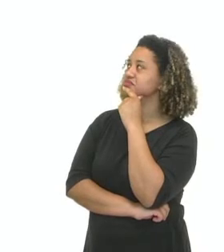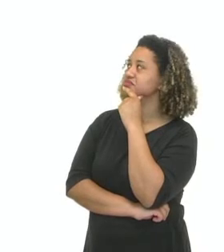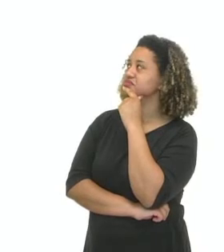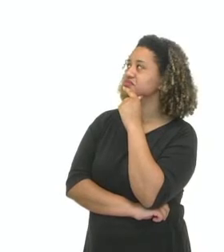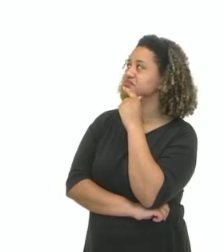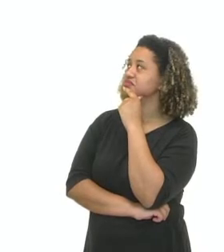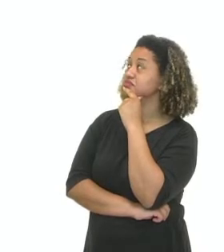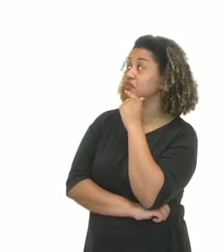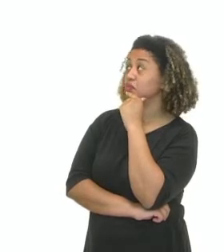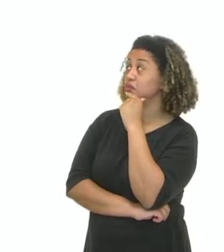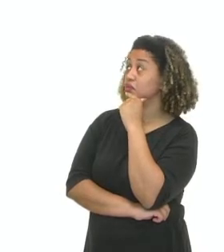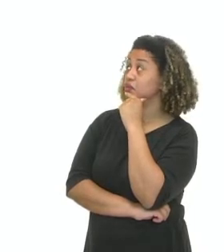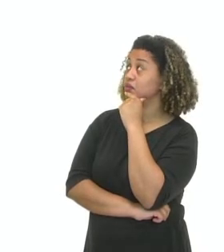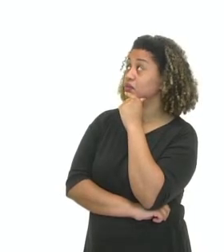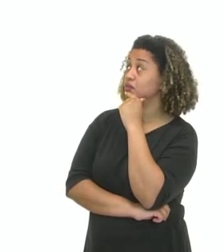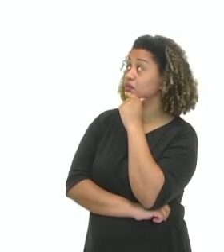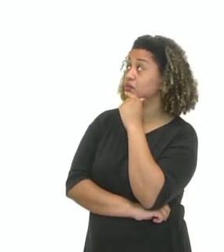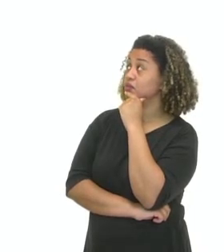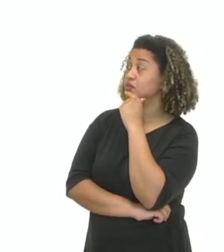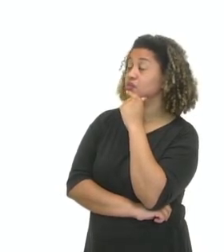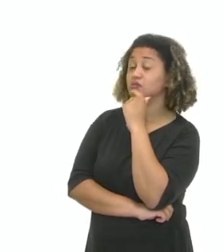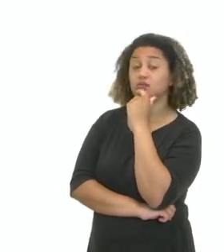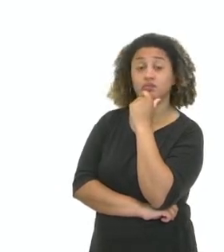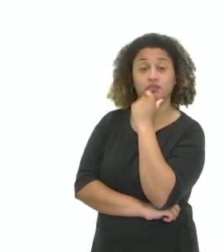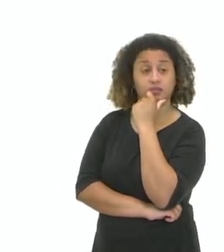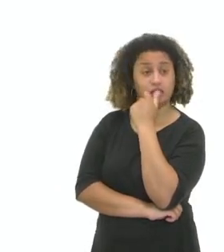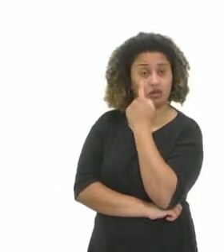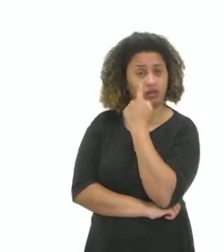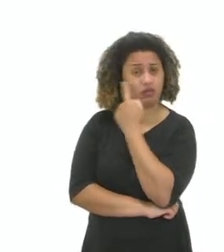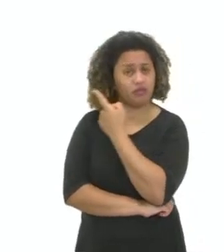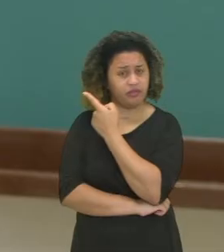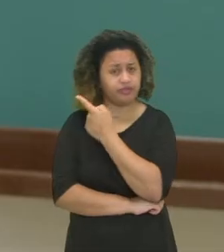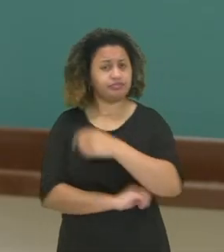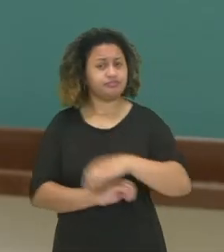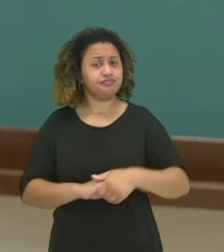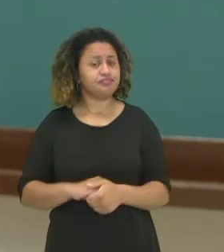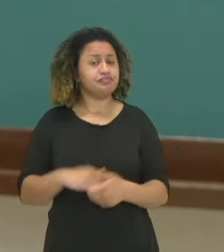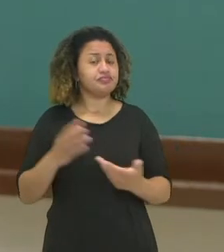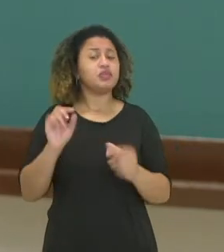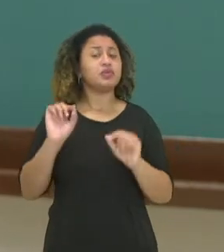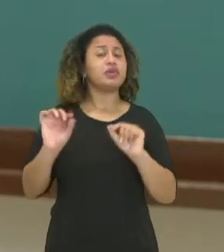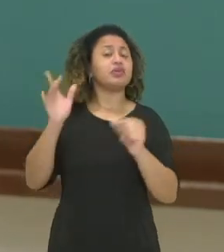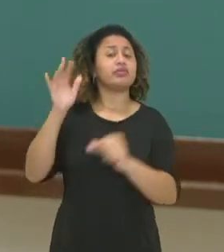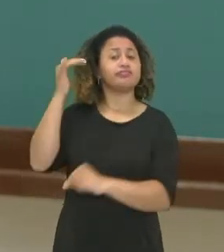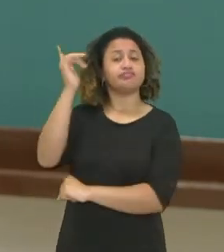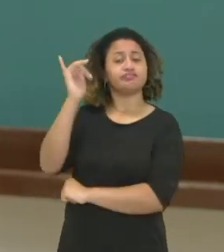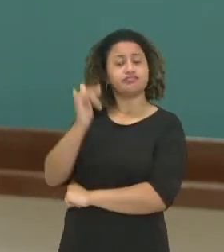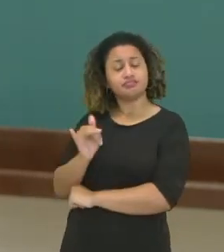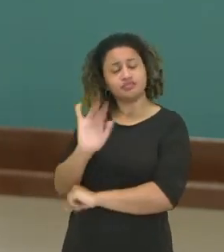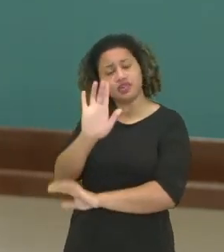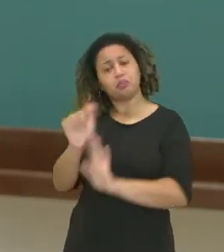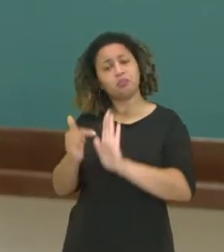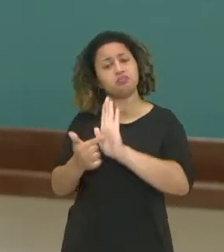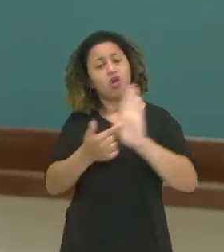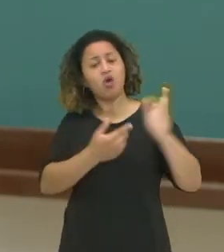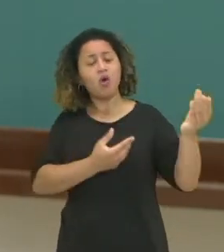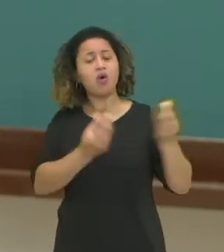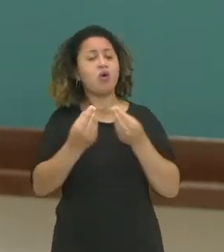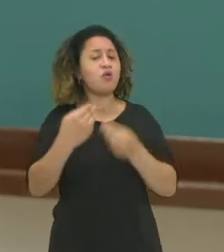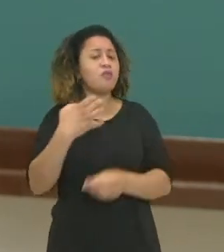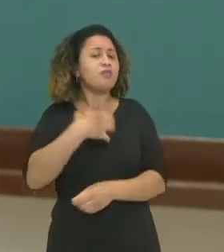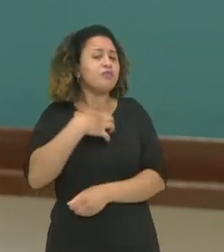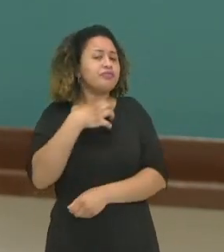anos. Raul Pompeia em O Ateneu. Então, a narrativa dele já mostra como ele